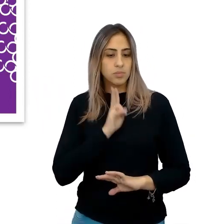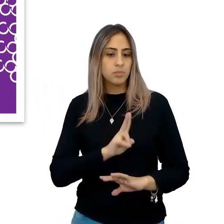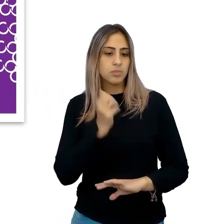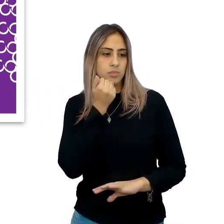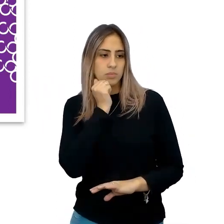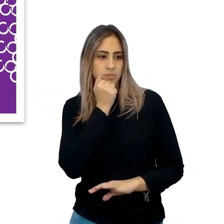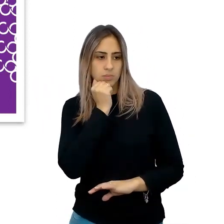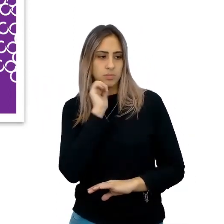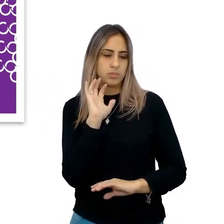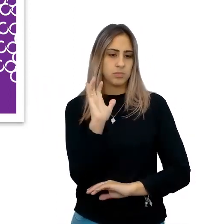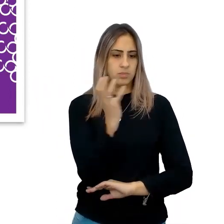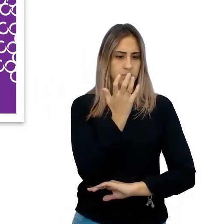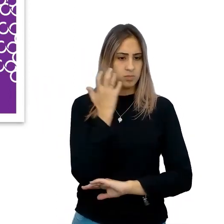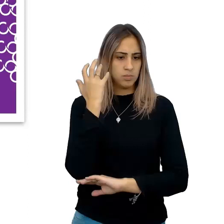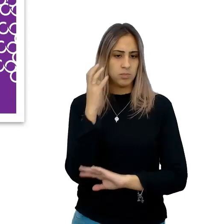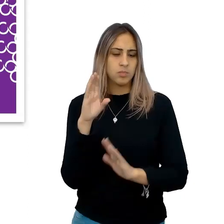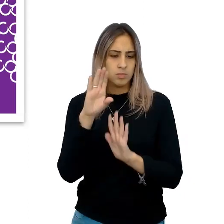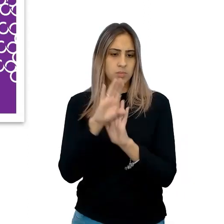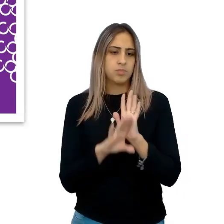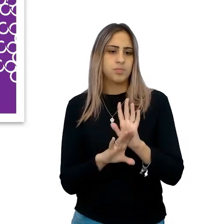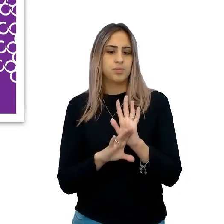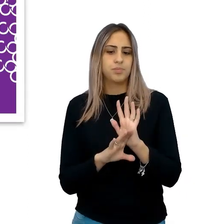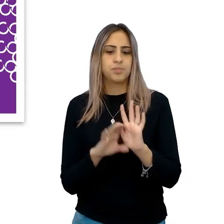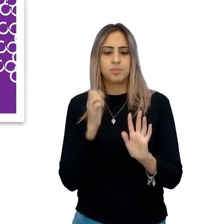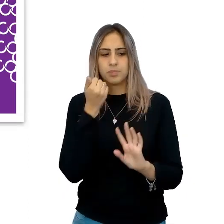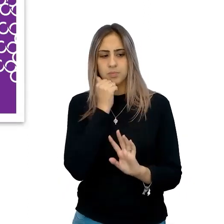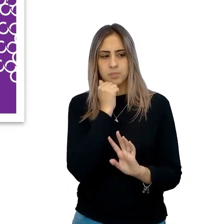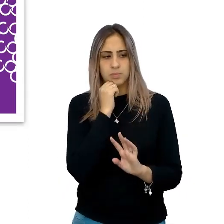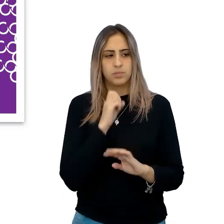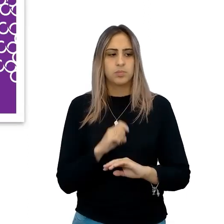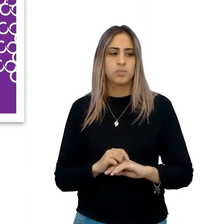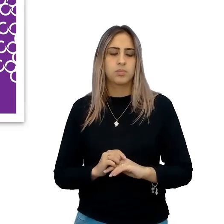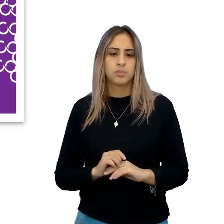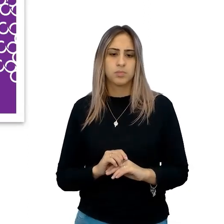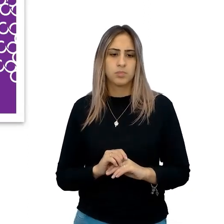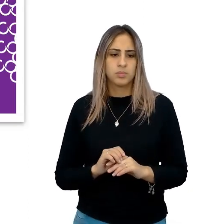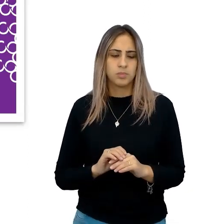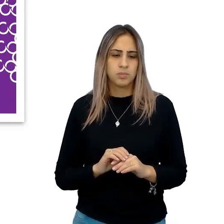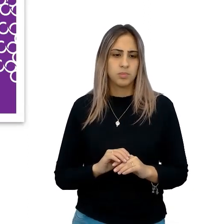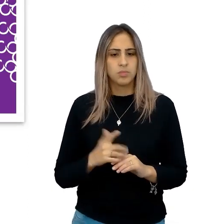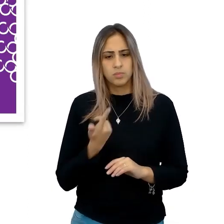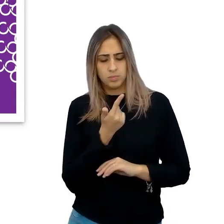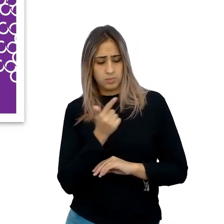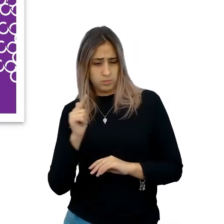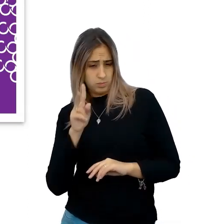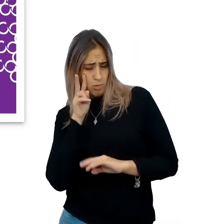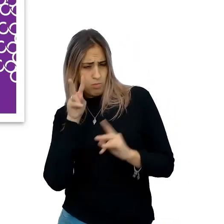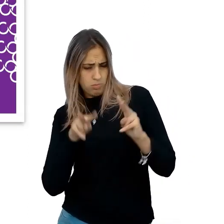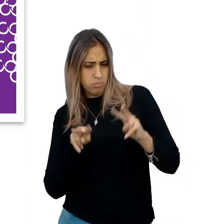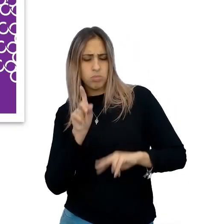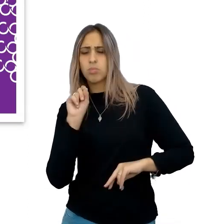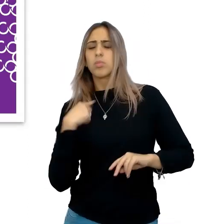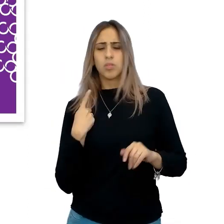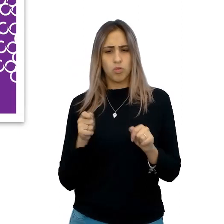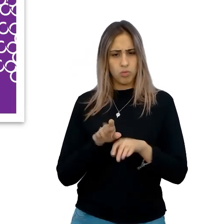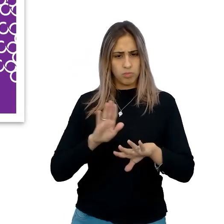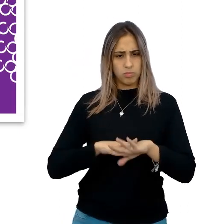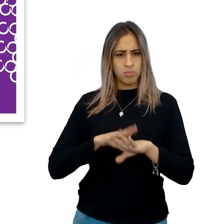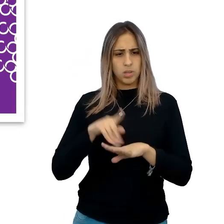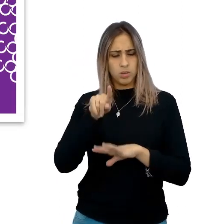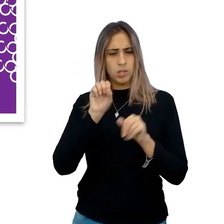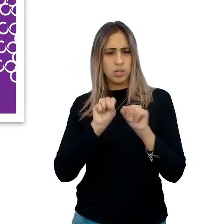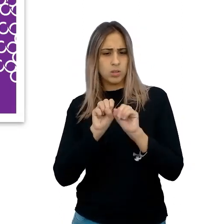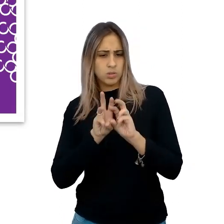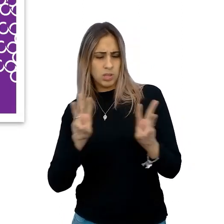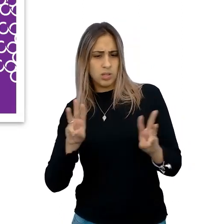ciências, no componente curricular ciências, tá? E aí uma outra observação que eu vou fazer, no site